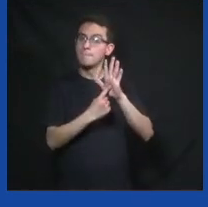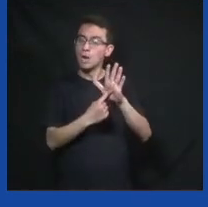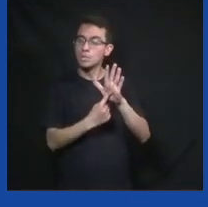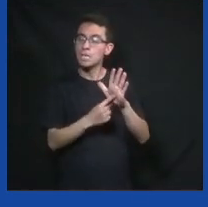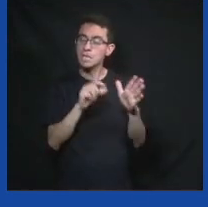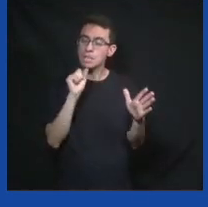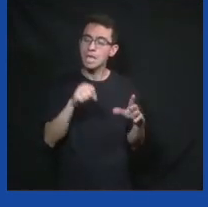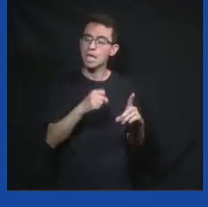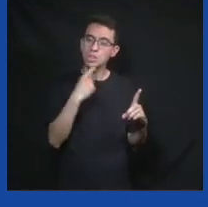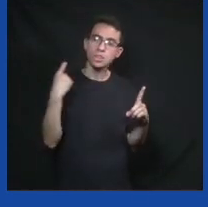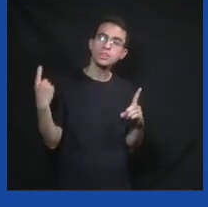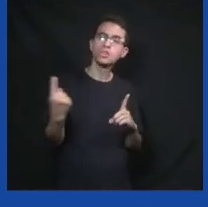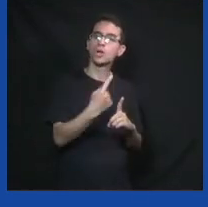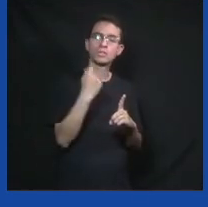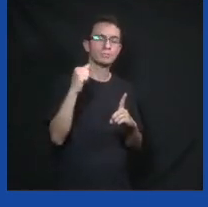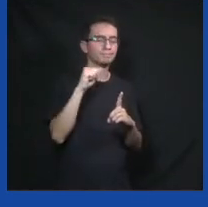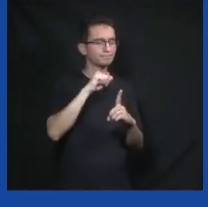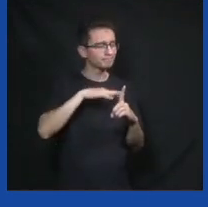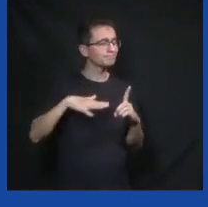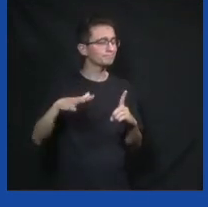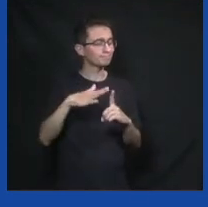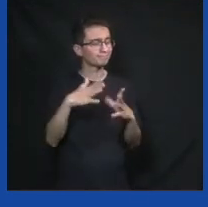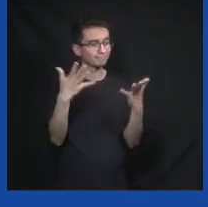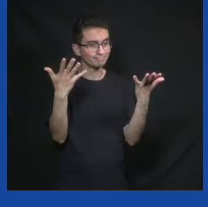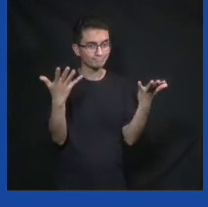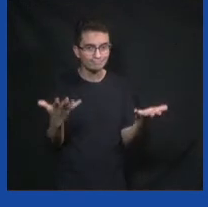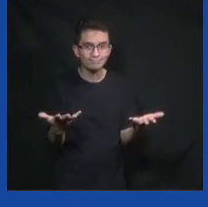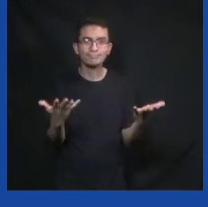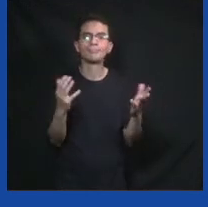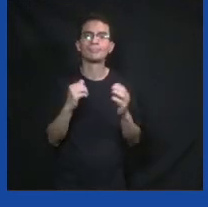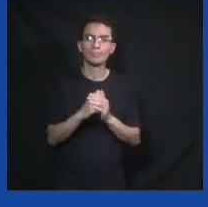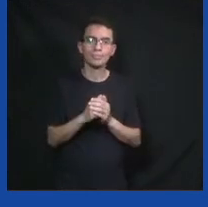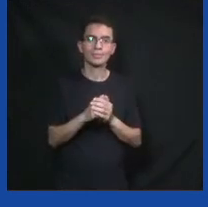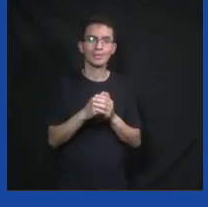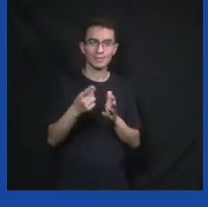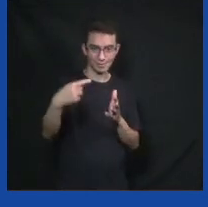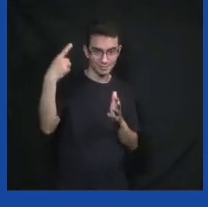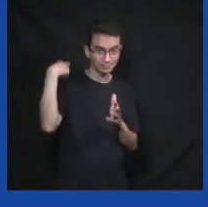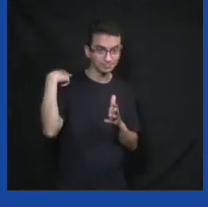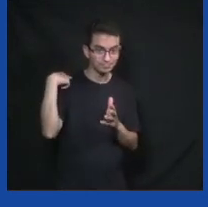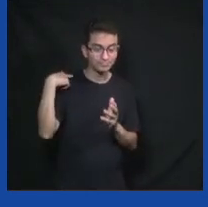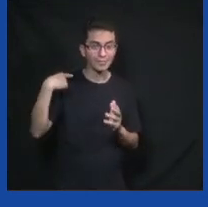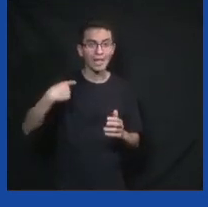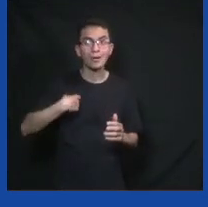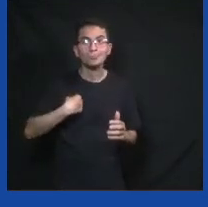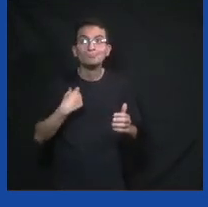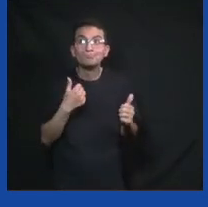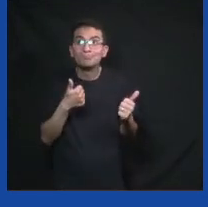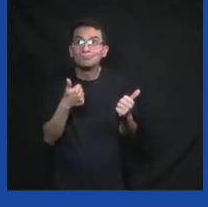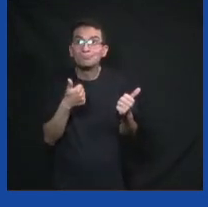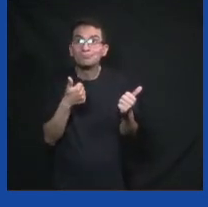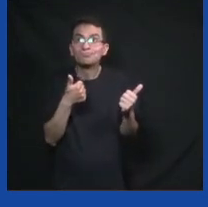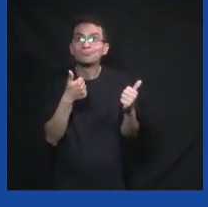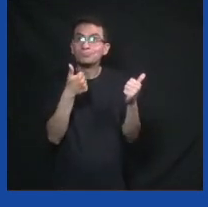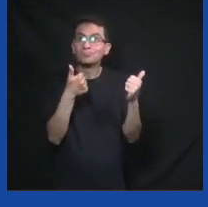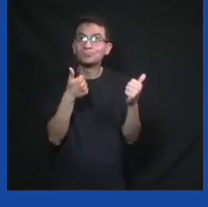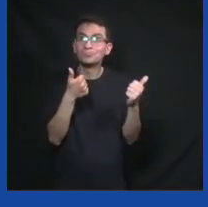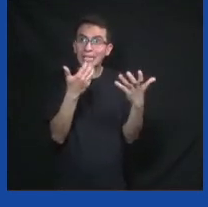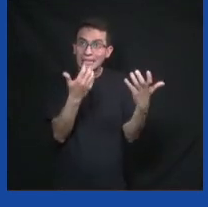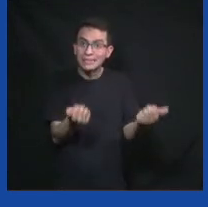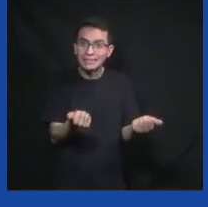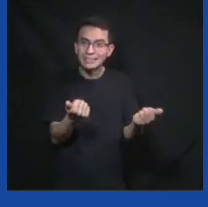nossa sociedade. Mas como você me pediu para dar uma mensagem otimista, eu vou ficar